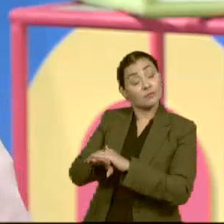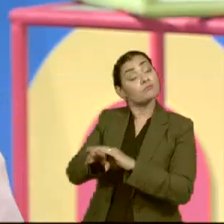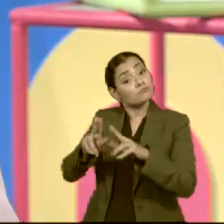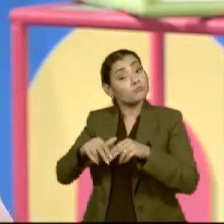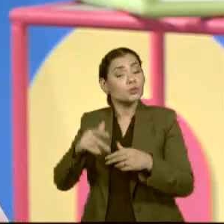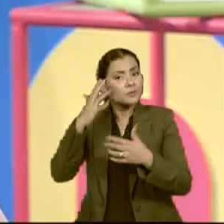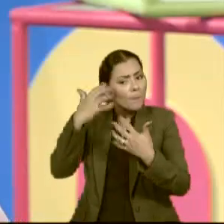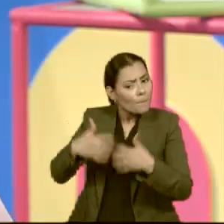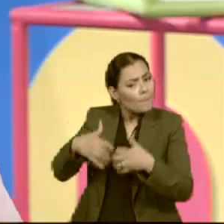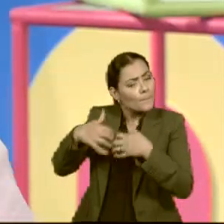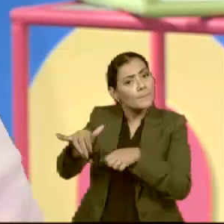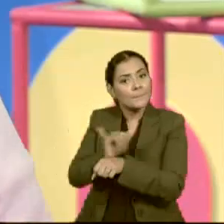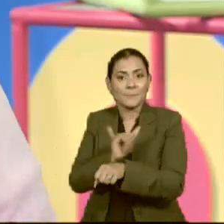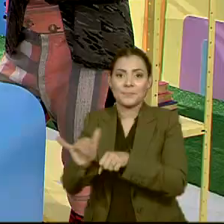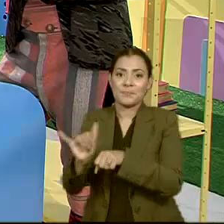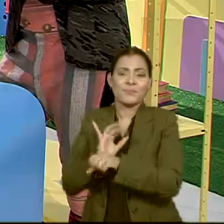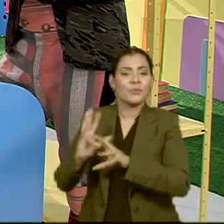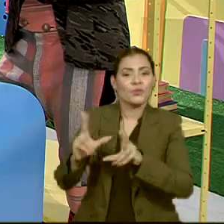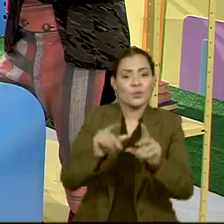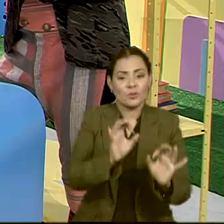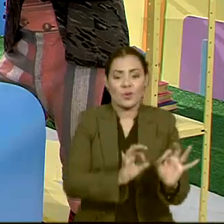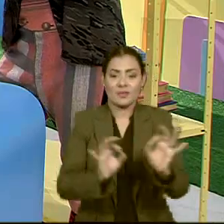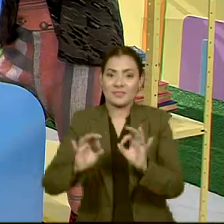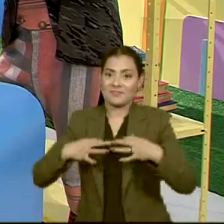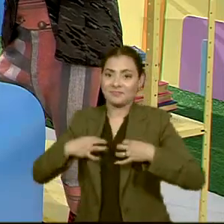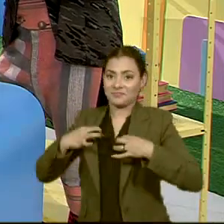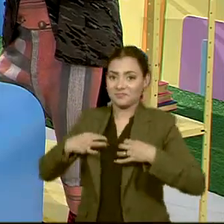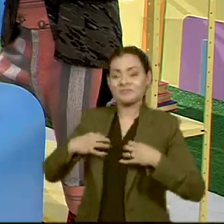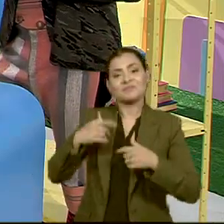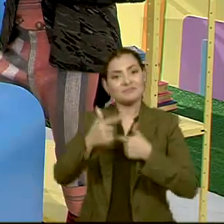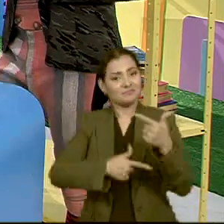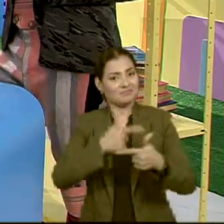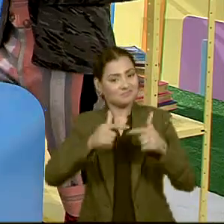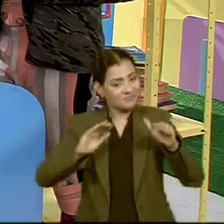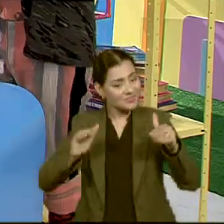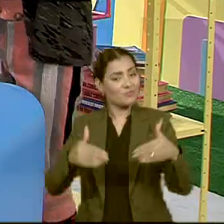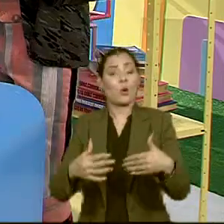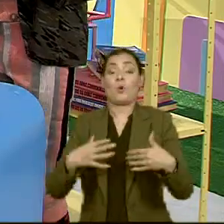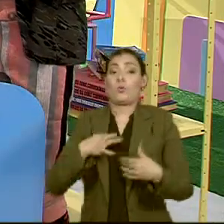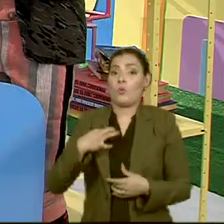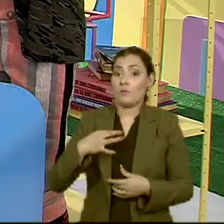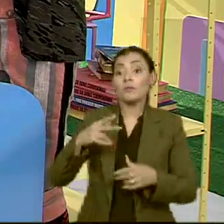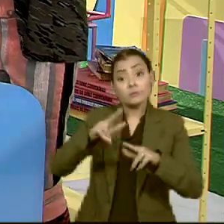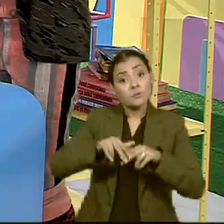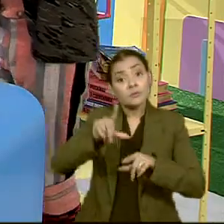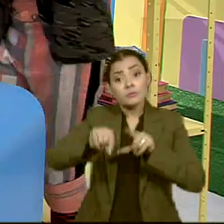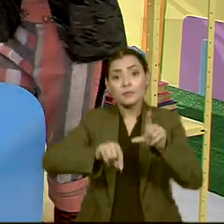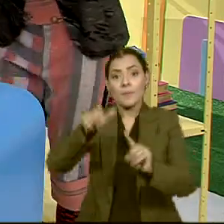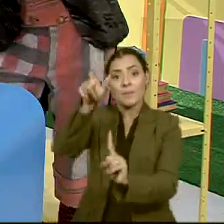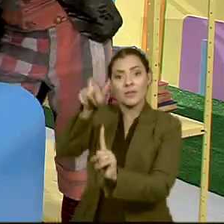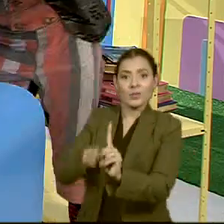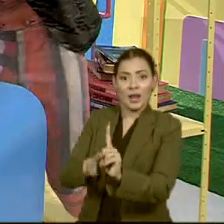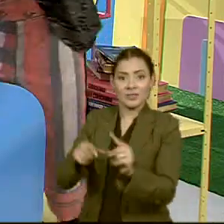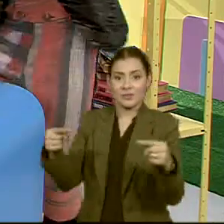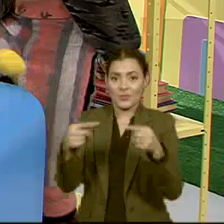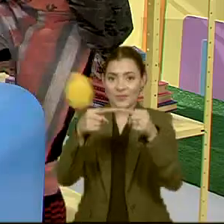Então, em cima disso, é que a gente vai fazendo toda essa customização, esse trabalho de compor cada personagem.